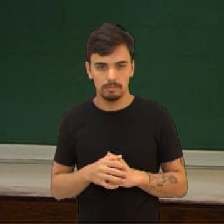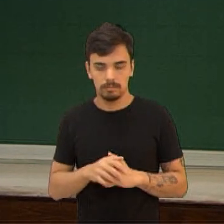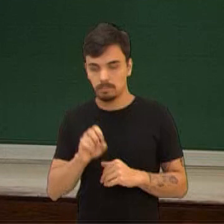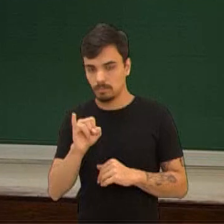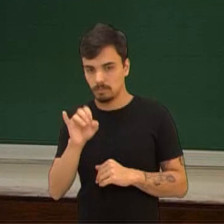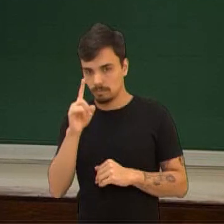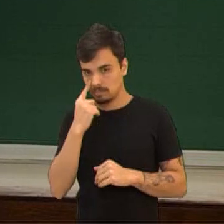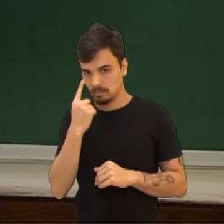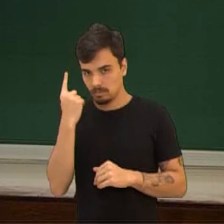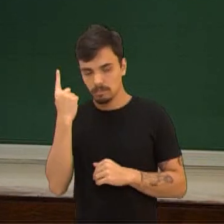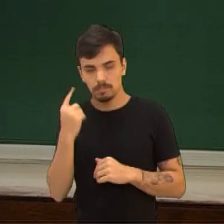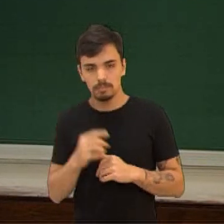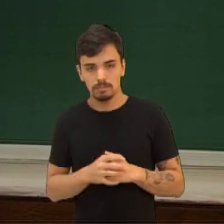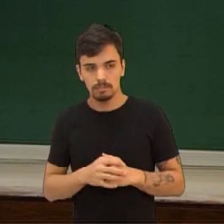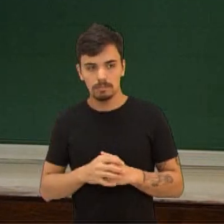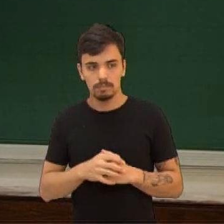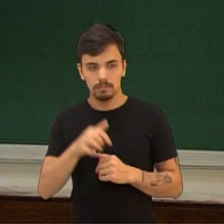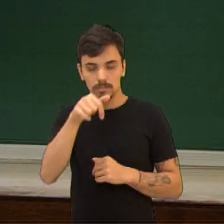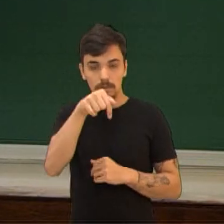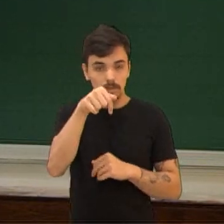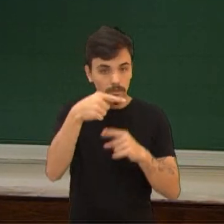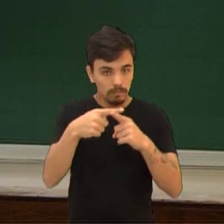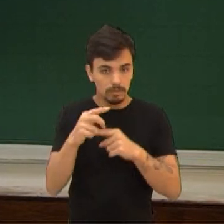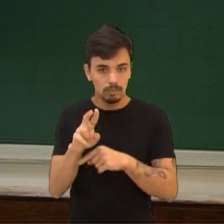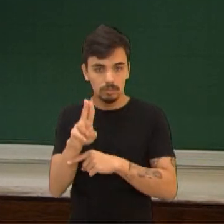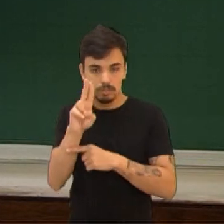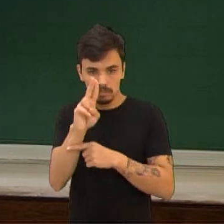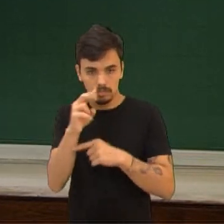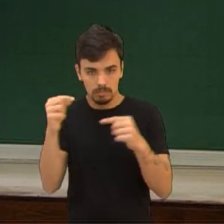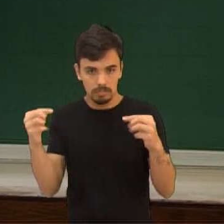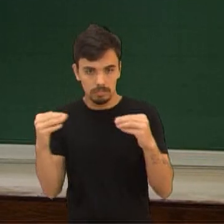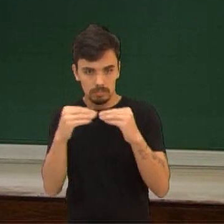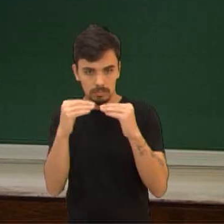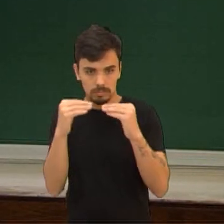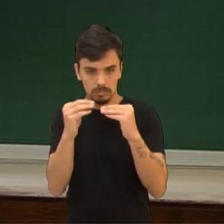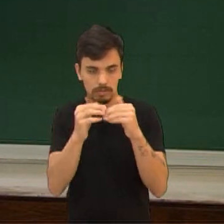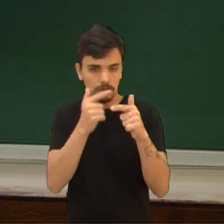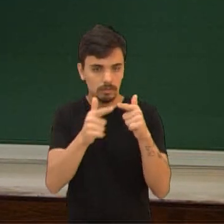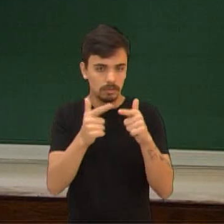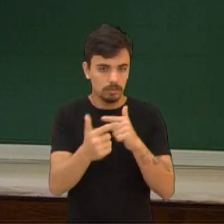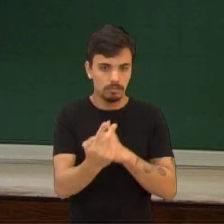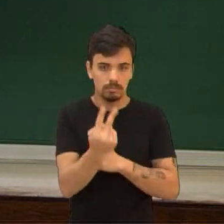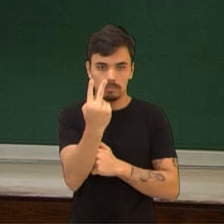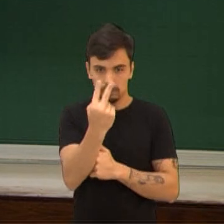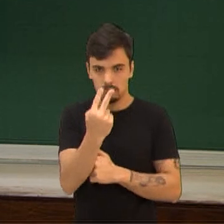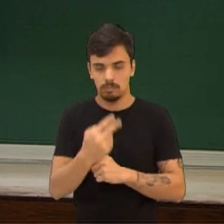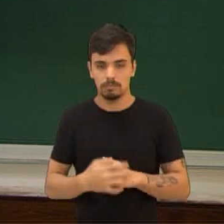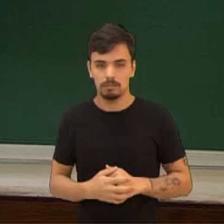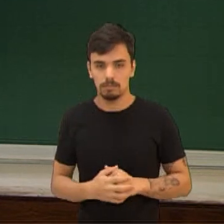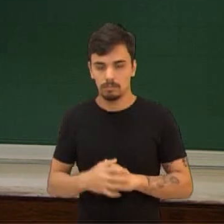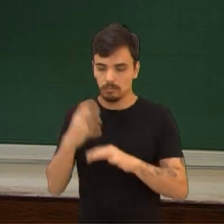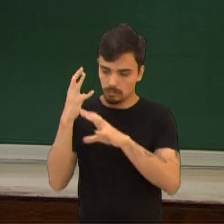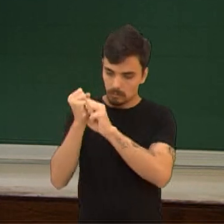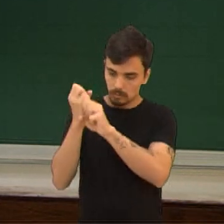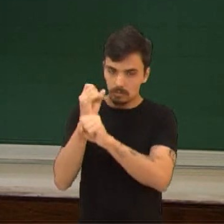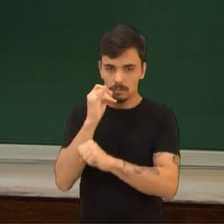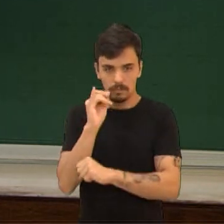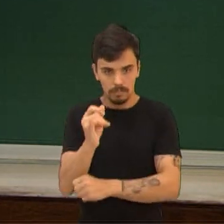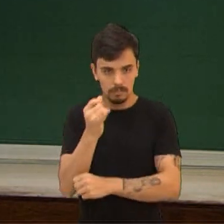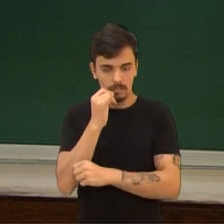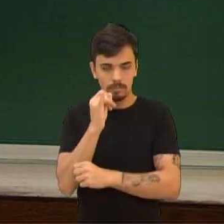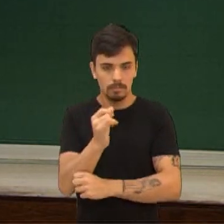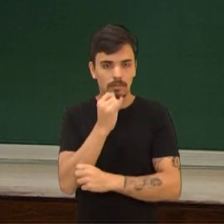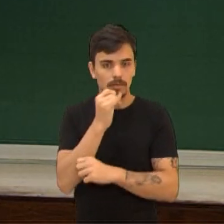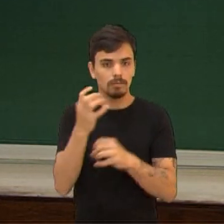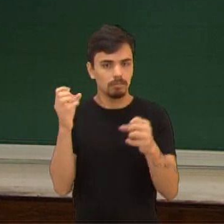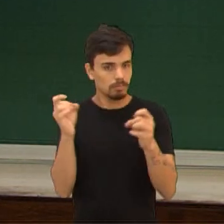caso aqui. Então, Q vezes U, associado, dividido por 2. Calculei a energia